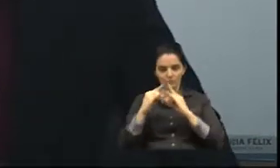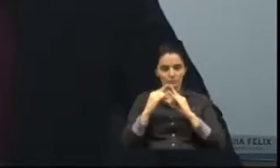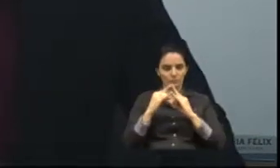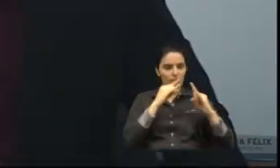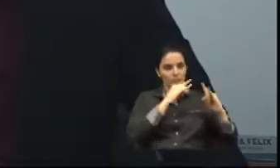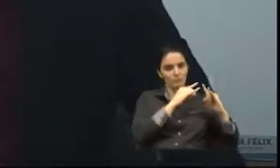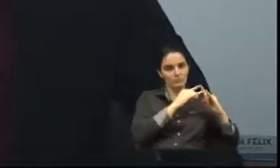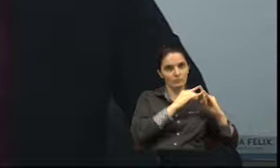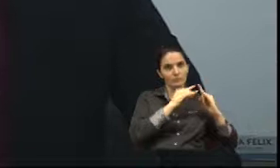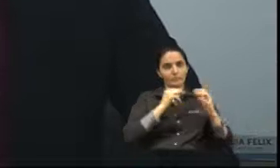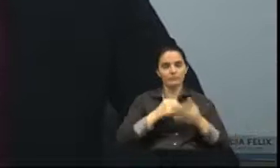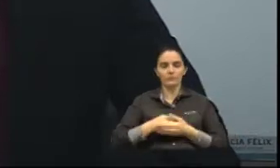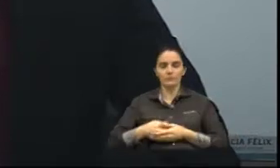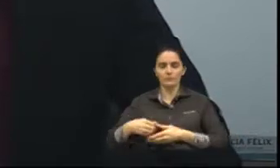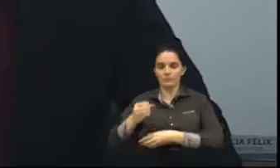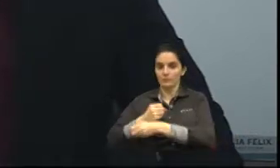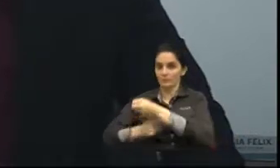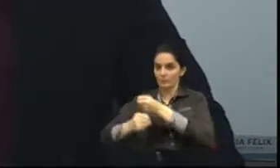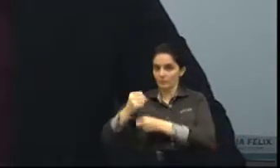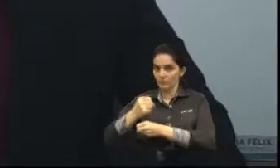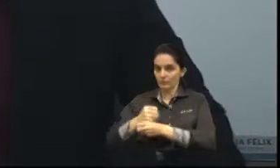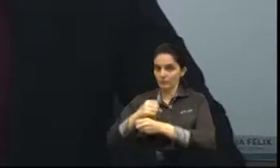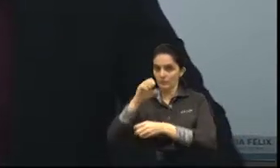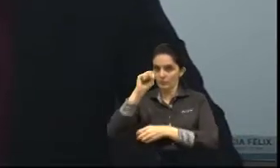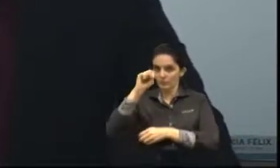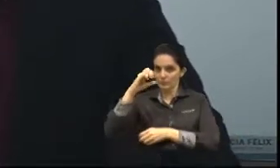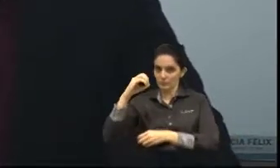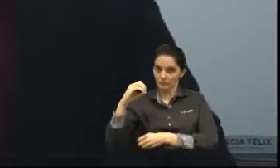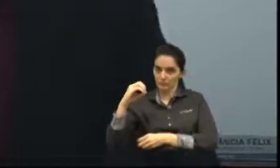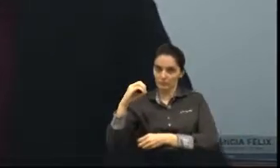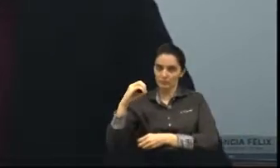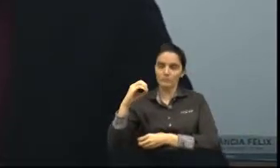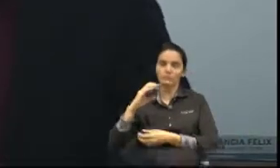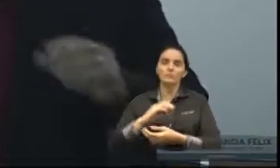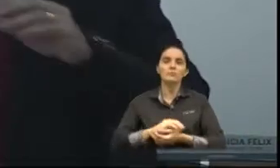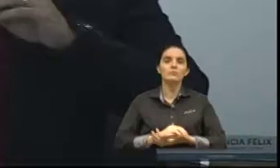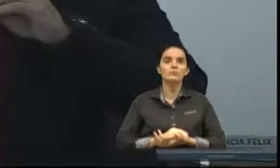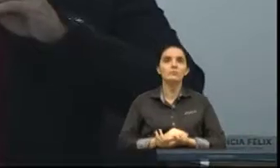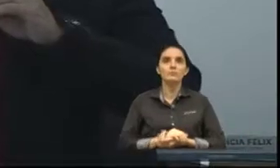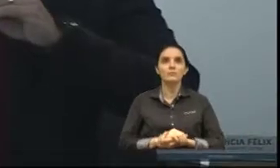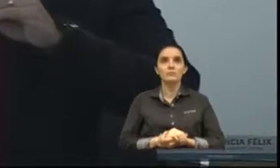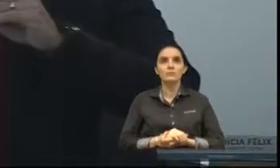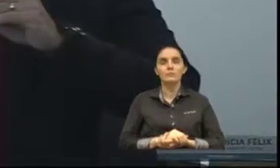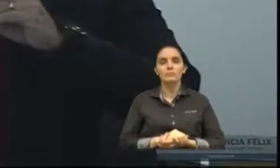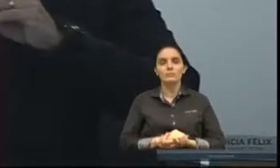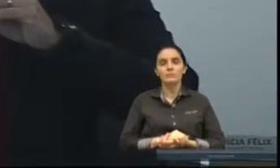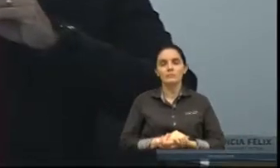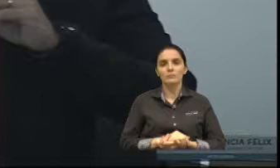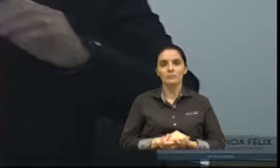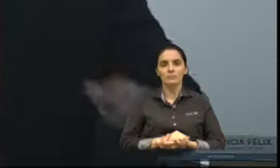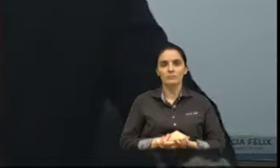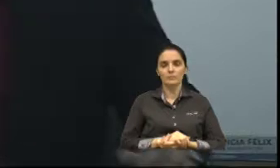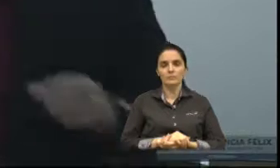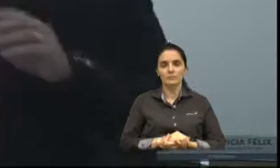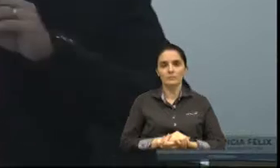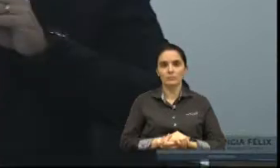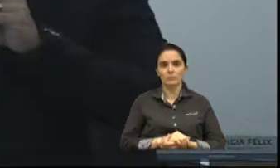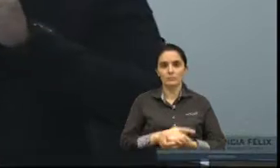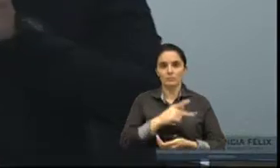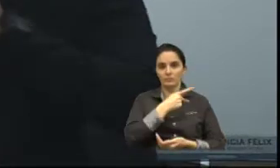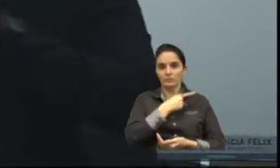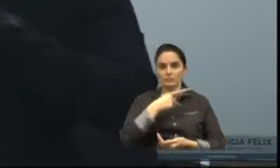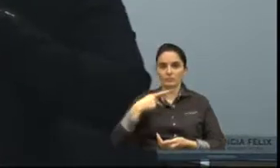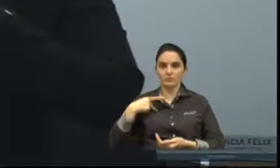nos anos 80, final dos anos 70 e início dos anos 80, o nosso saudoso pastor